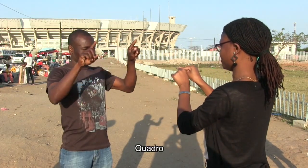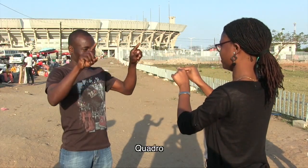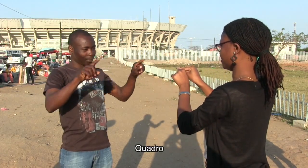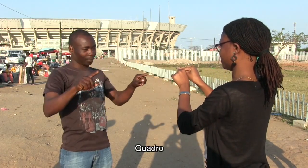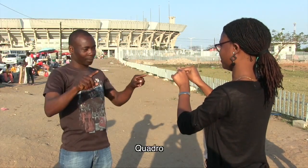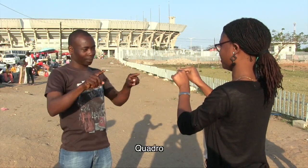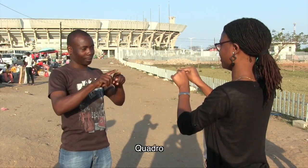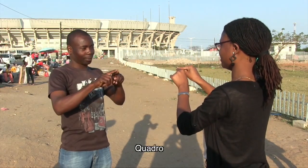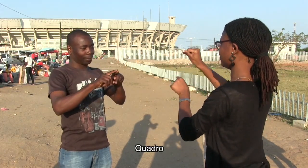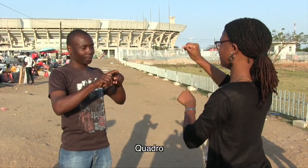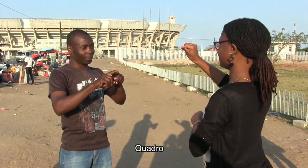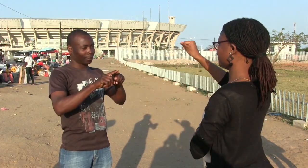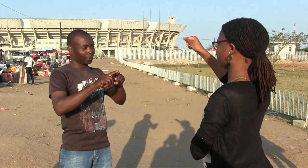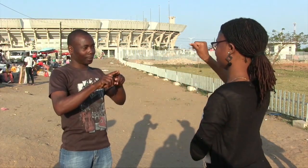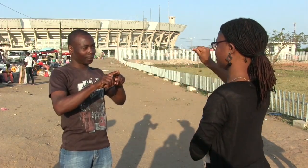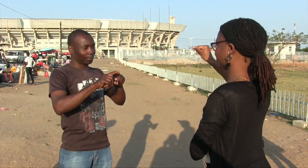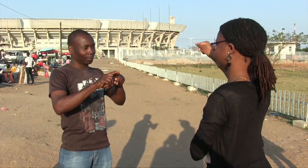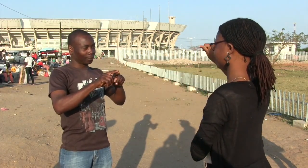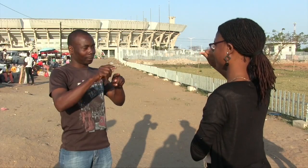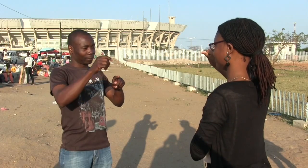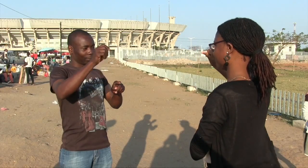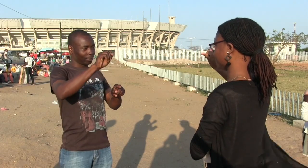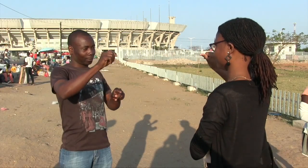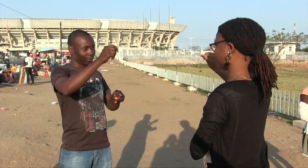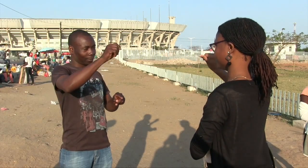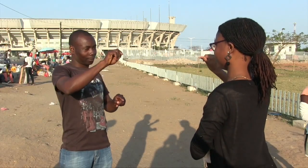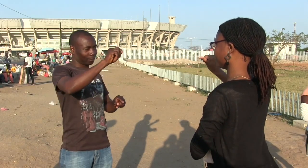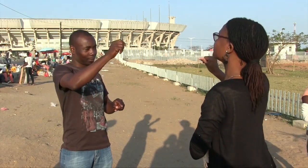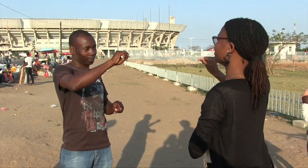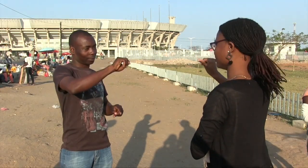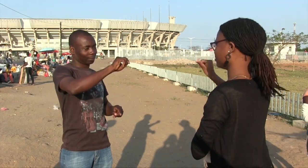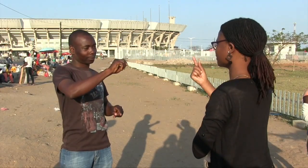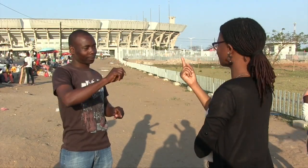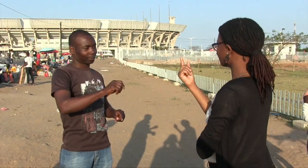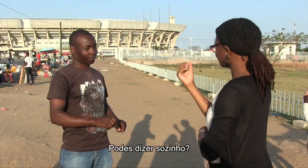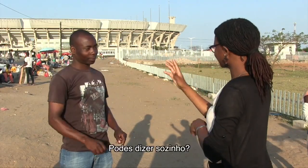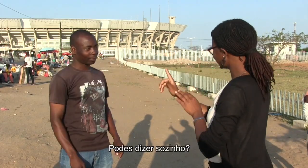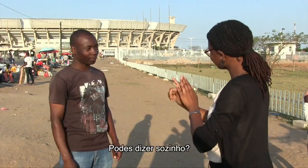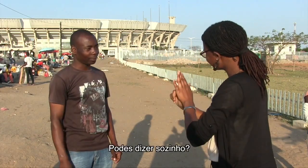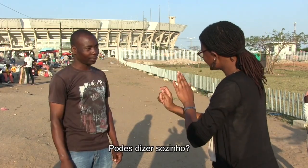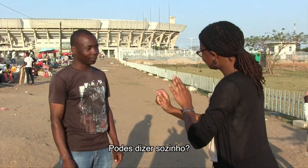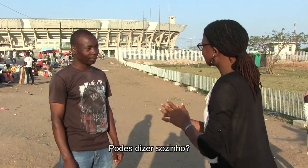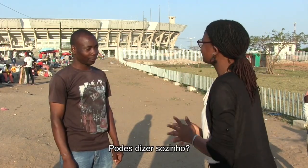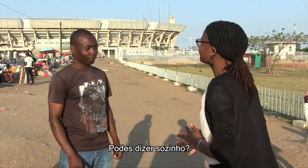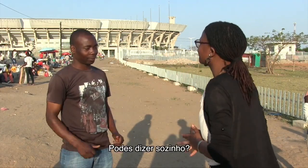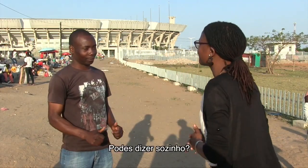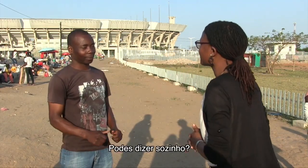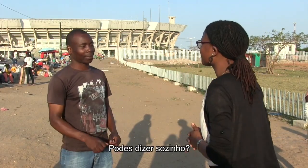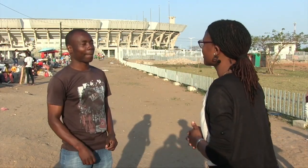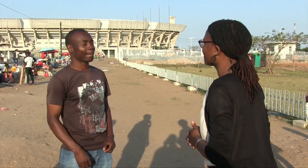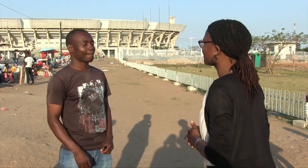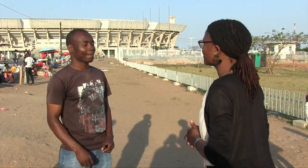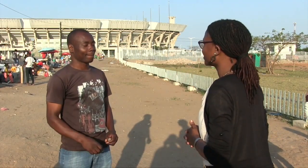quadro, pode dizer sozinho,